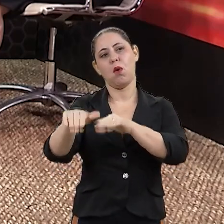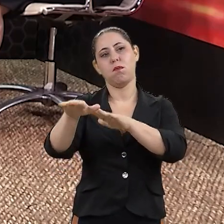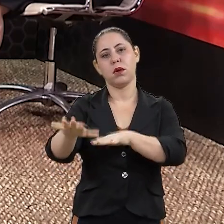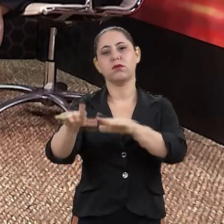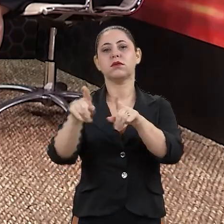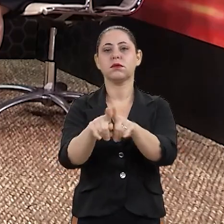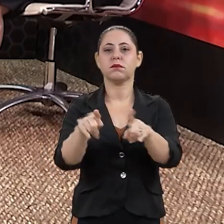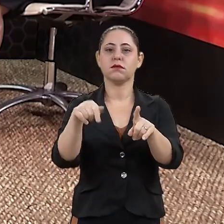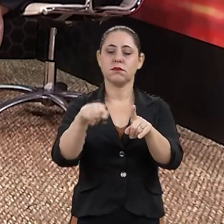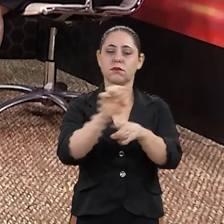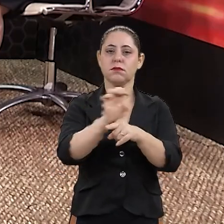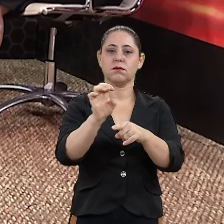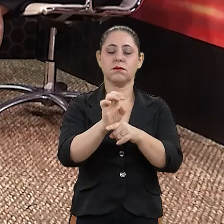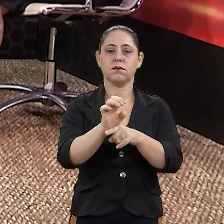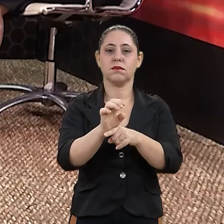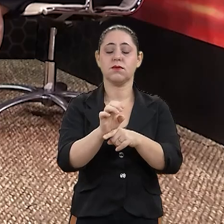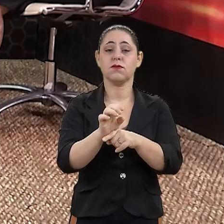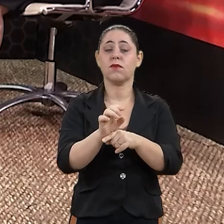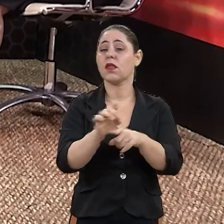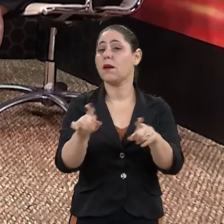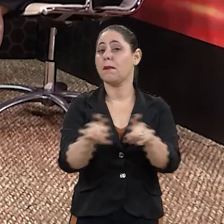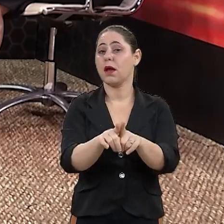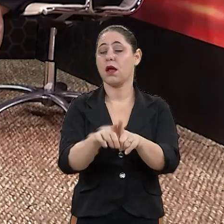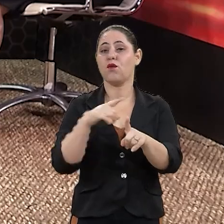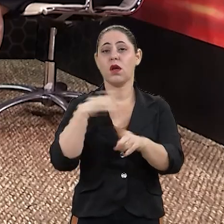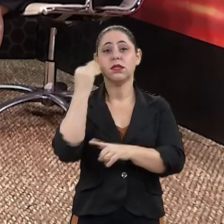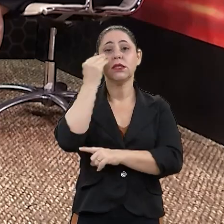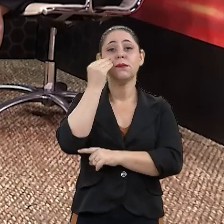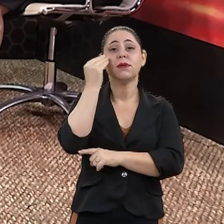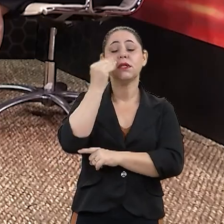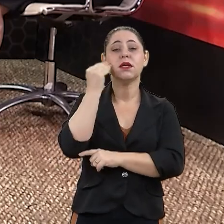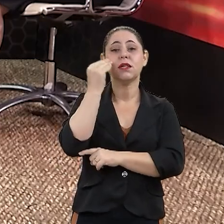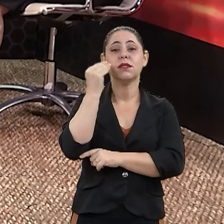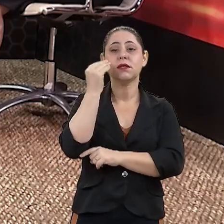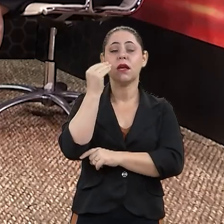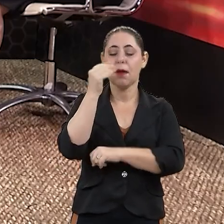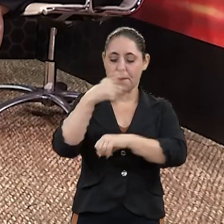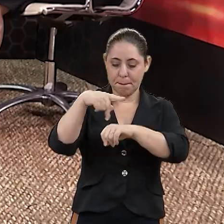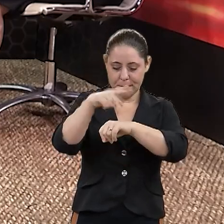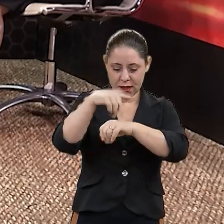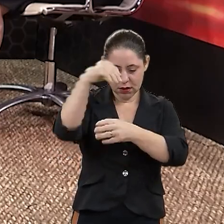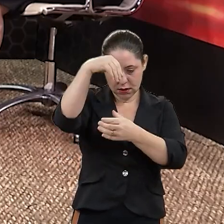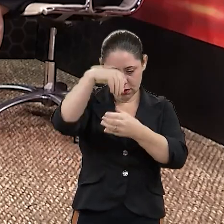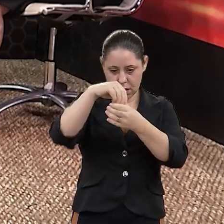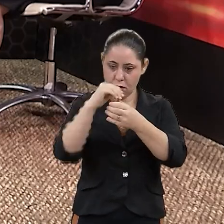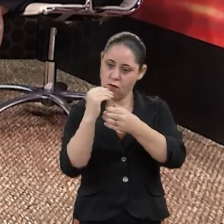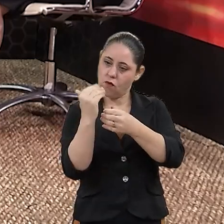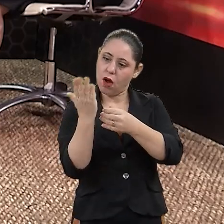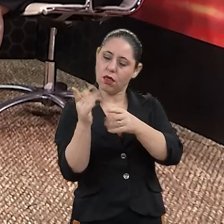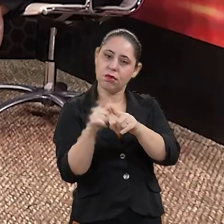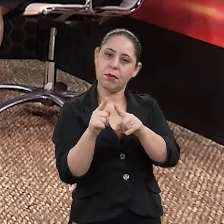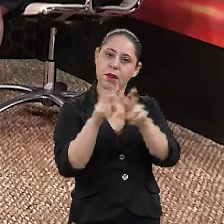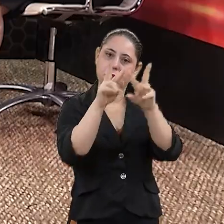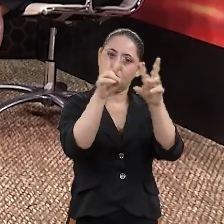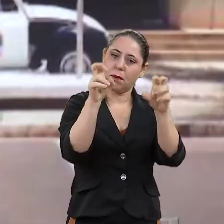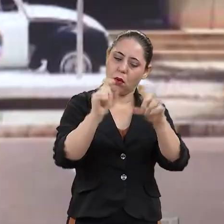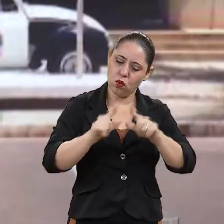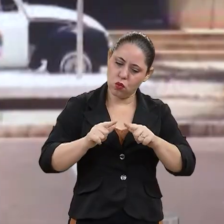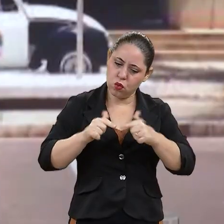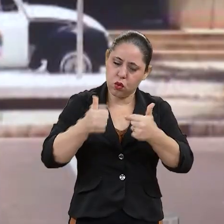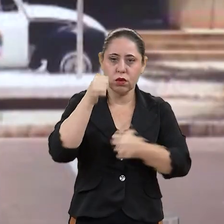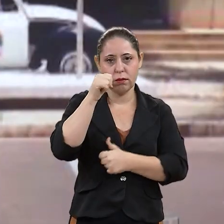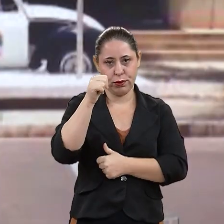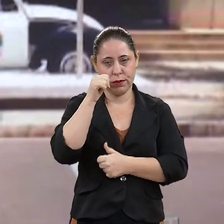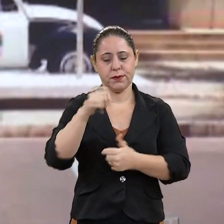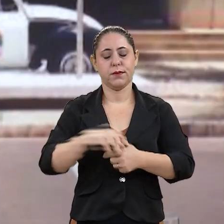todo, em vários municípios. E dentro da Marcha Mundial das Mulheres eu tive experiências nacionais, internacionais, sempre na pauta das mulheres,